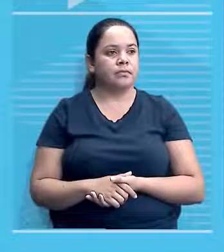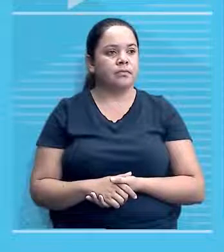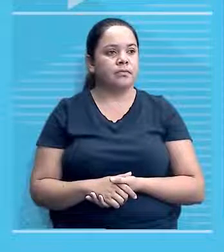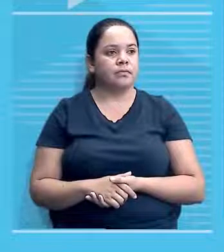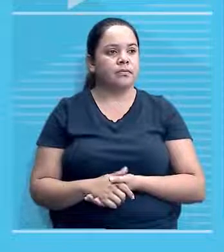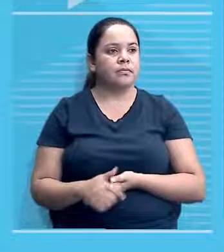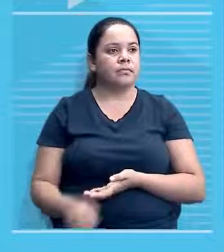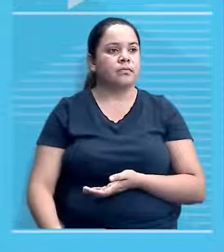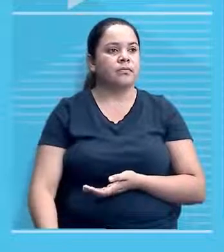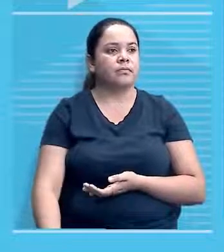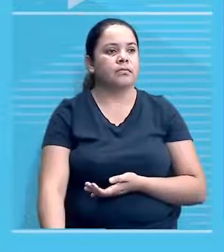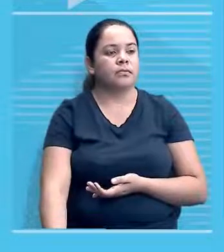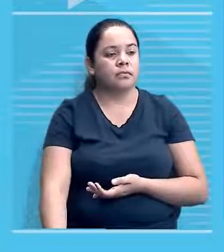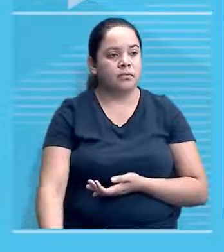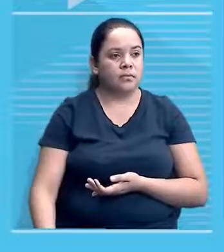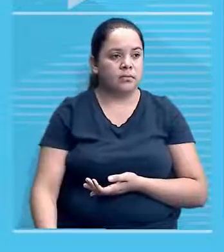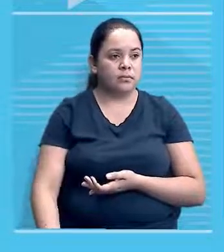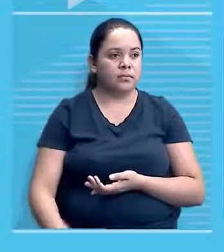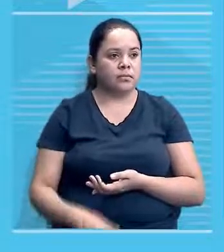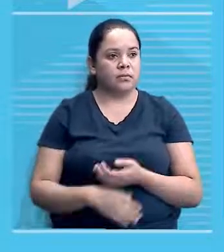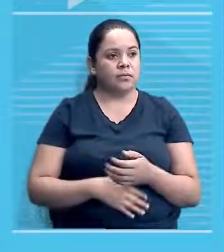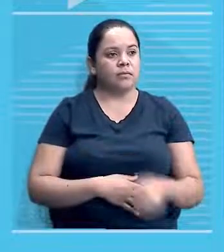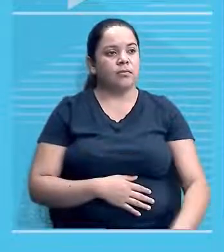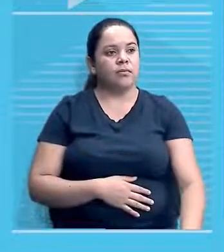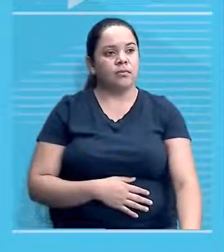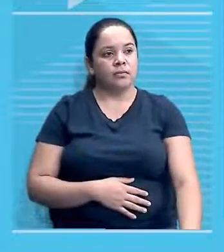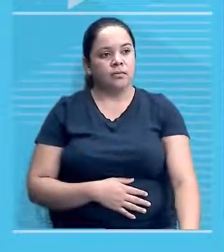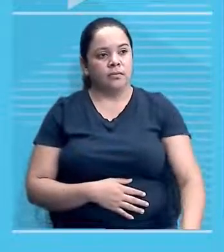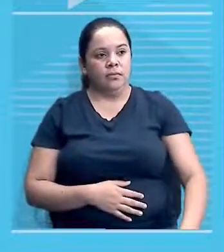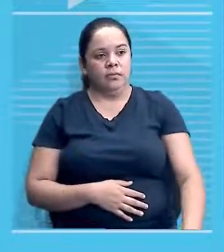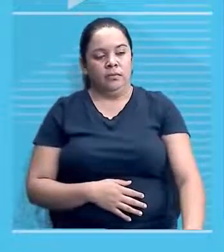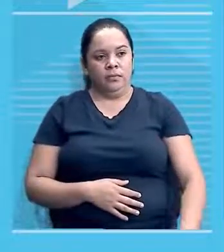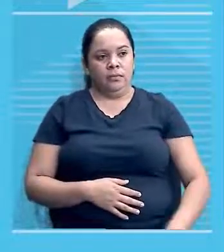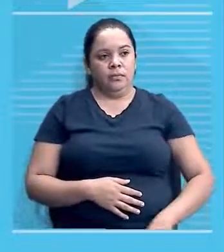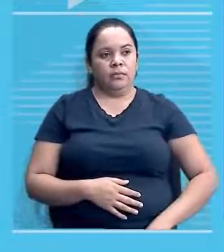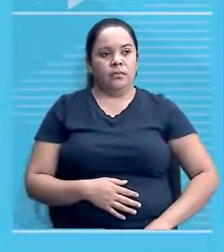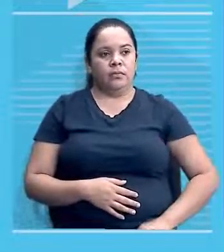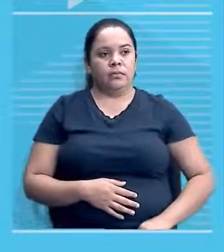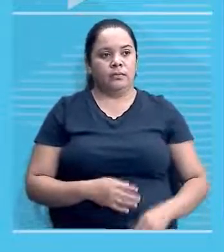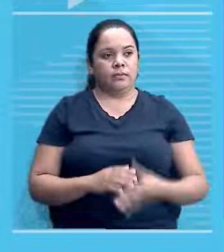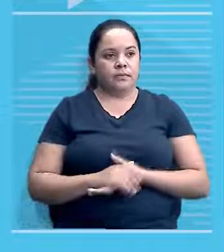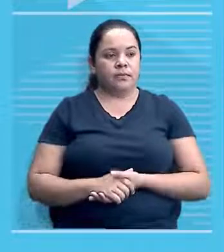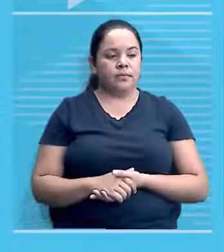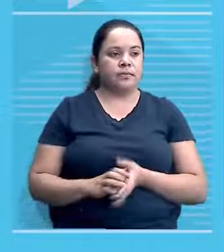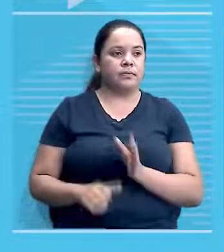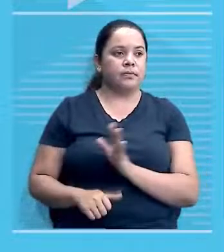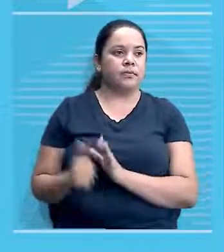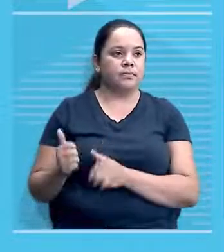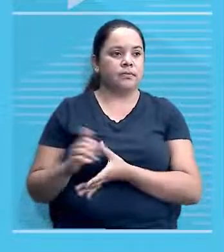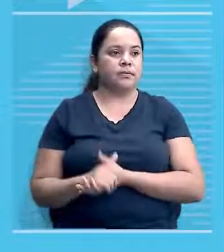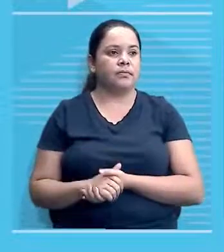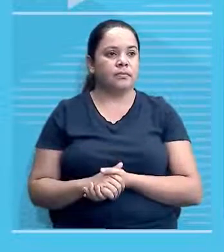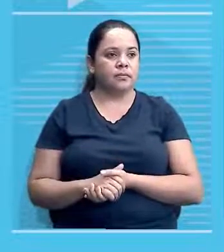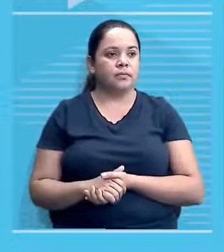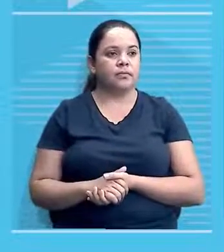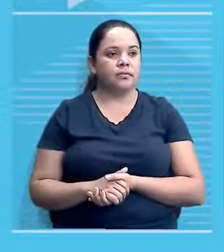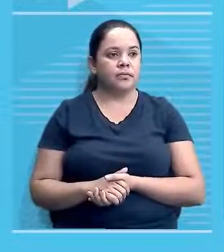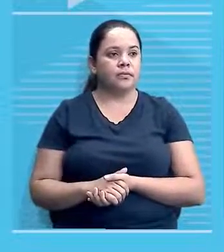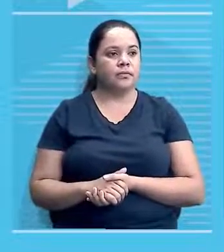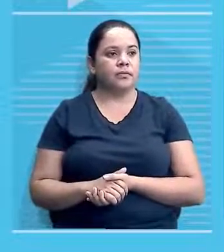esse as primeiras primeiros momentos vai para o século 18 aí a razão toma conta